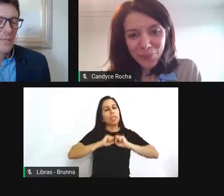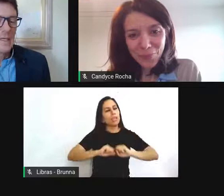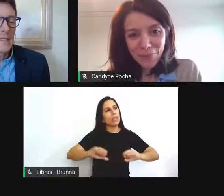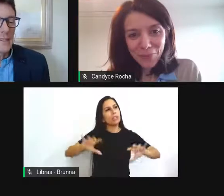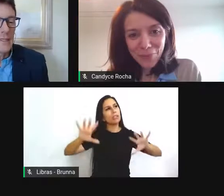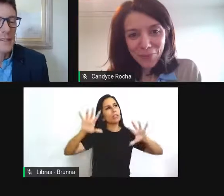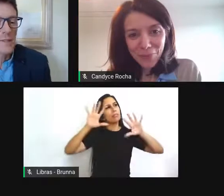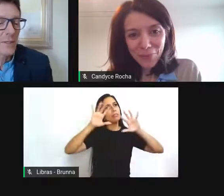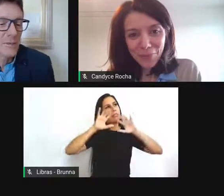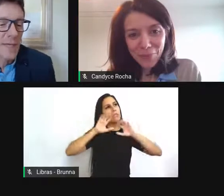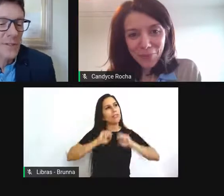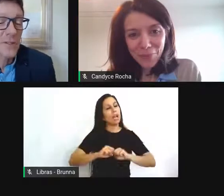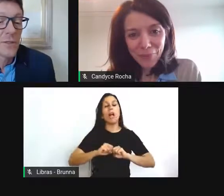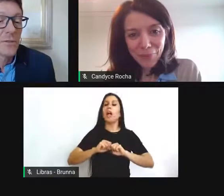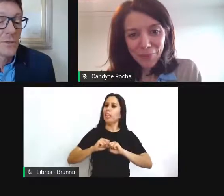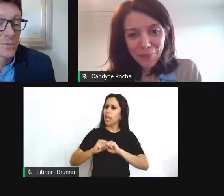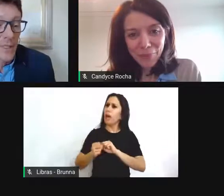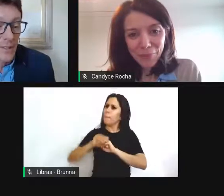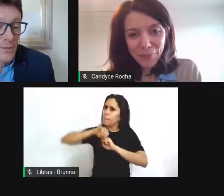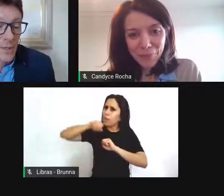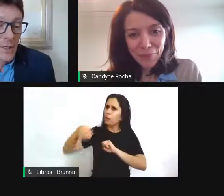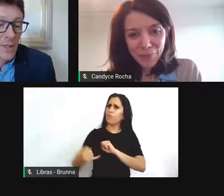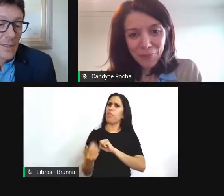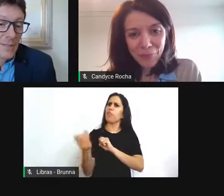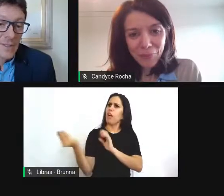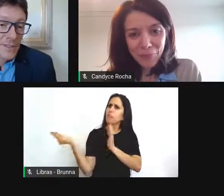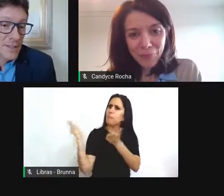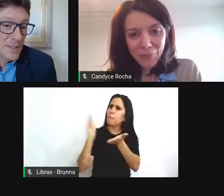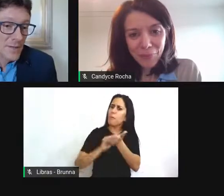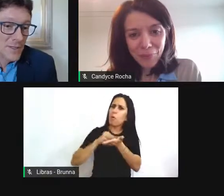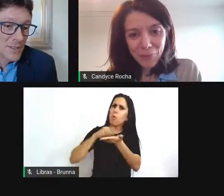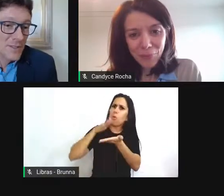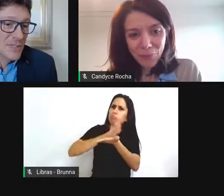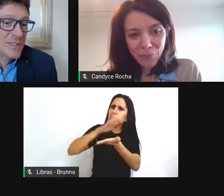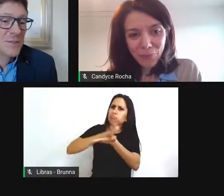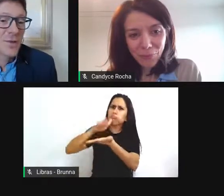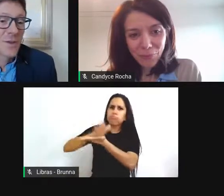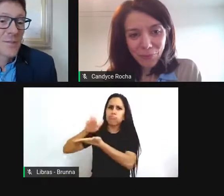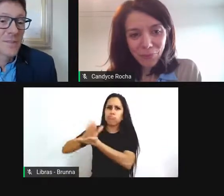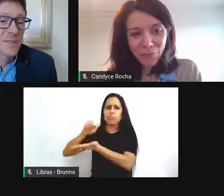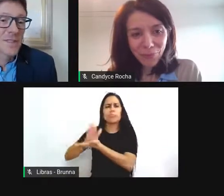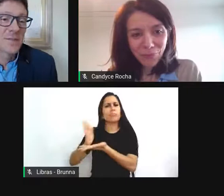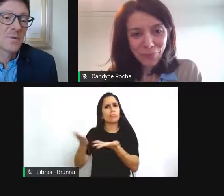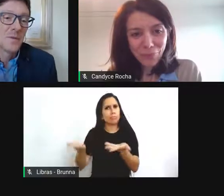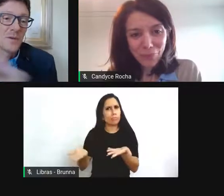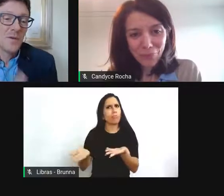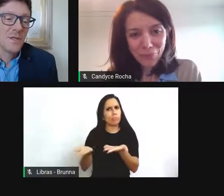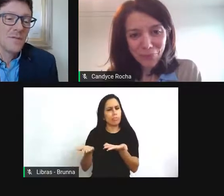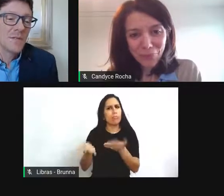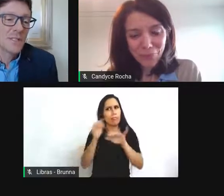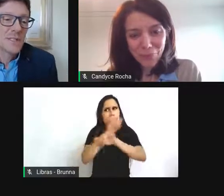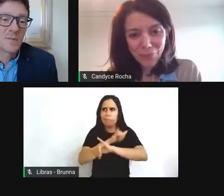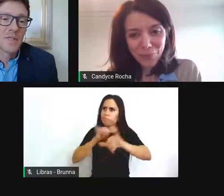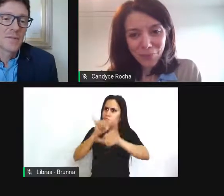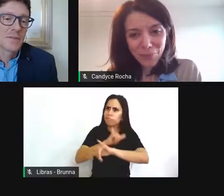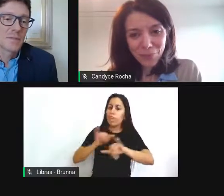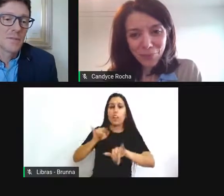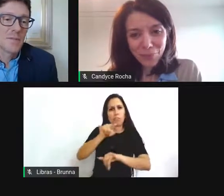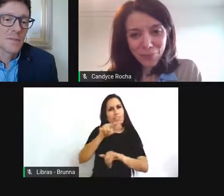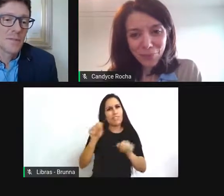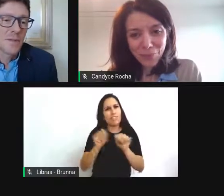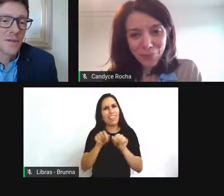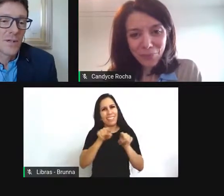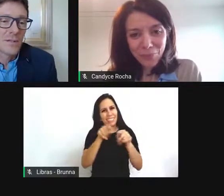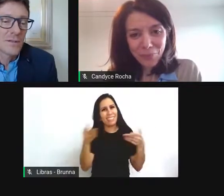e publiquem, né, seus resultados em outros meios. E você fez isso de diversas formas. Você publicou o livro recentemente,